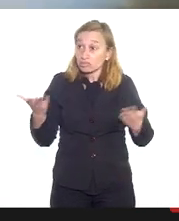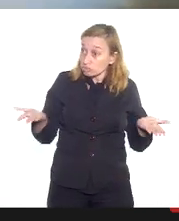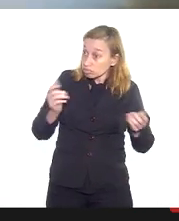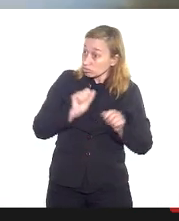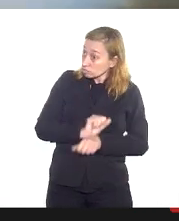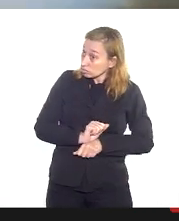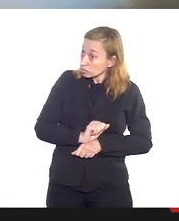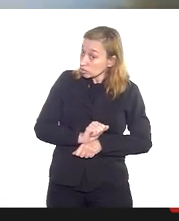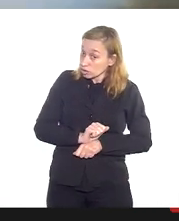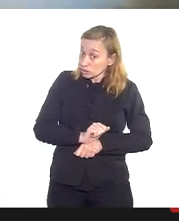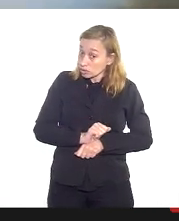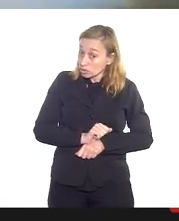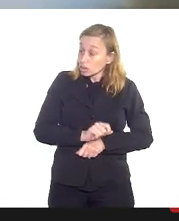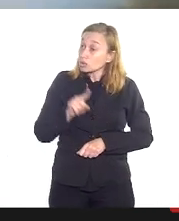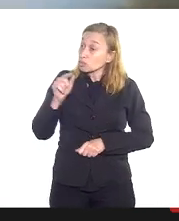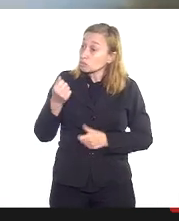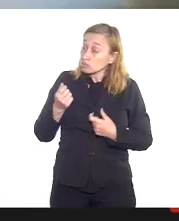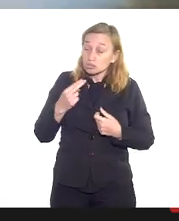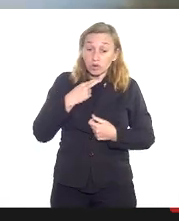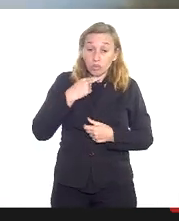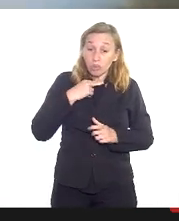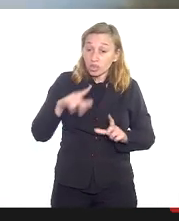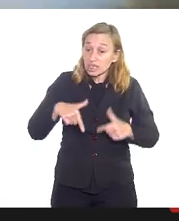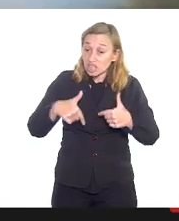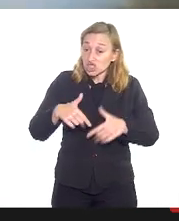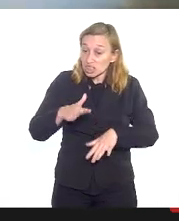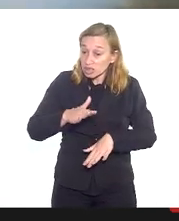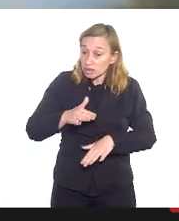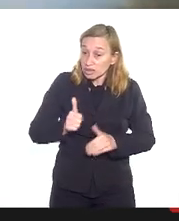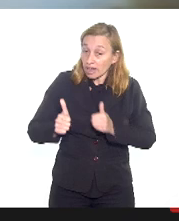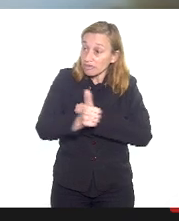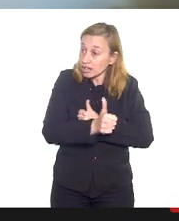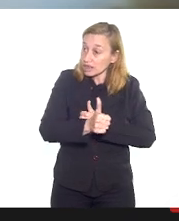Estaríamos aí ferindo algum princípio,